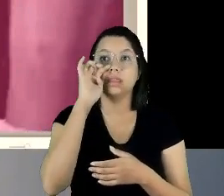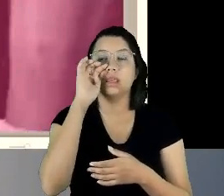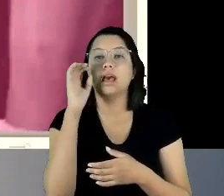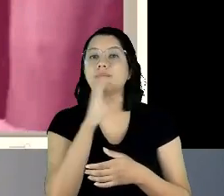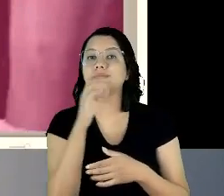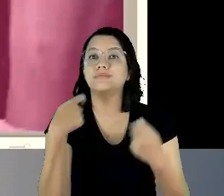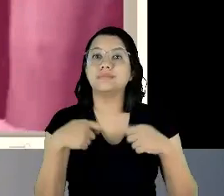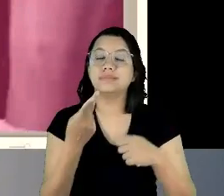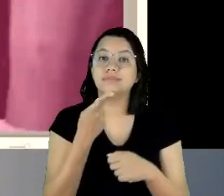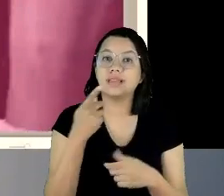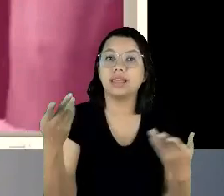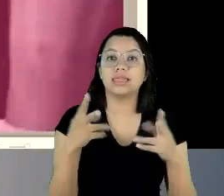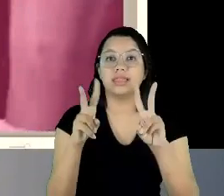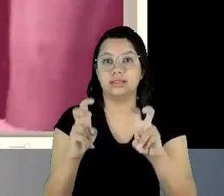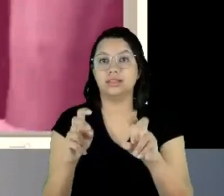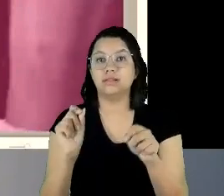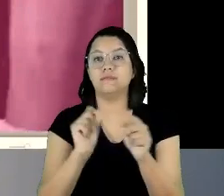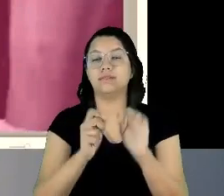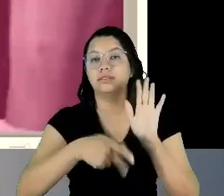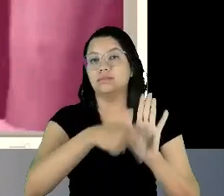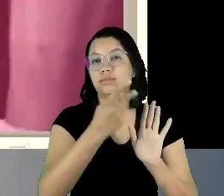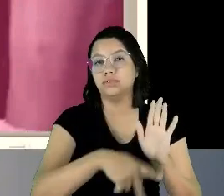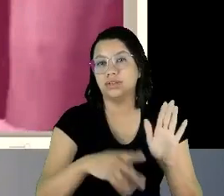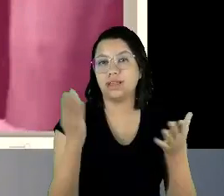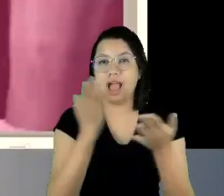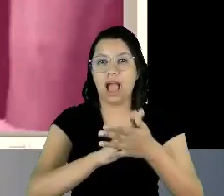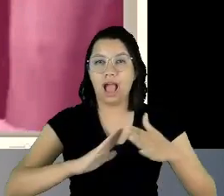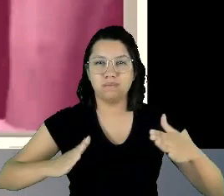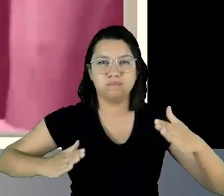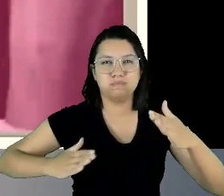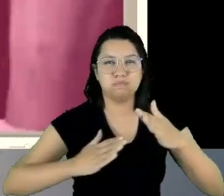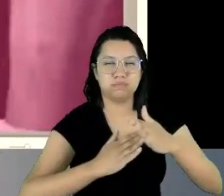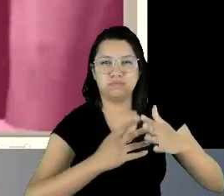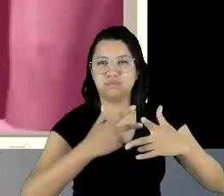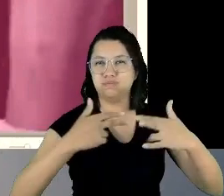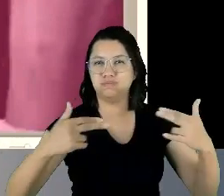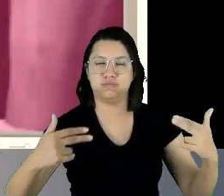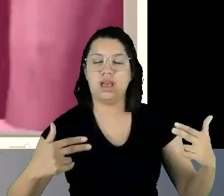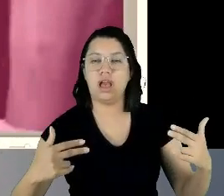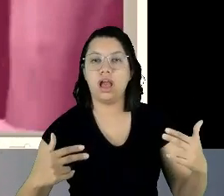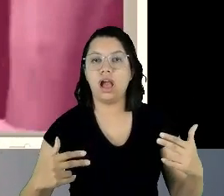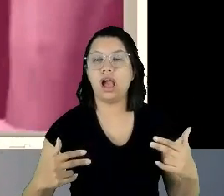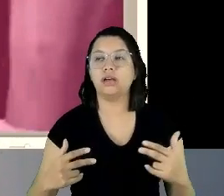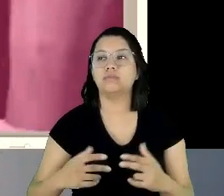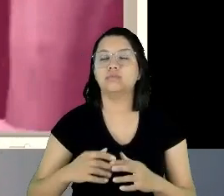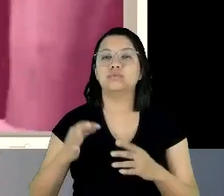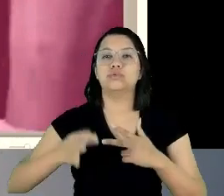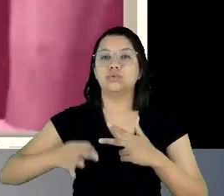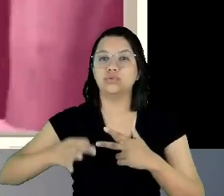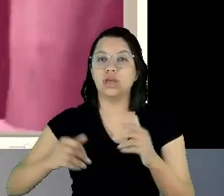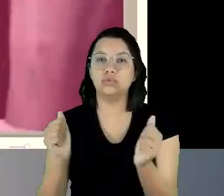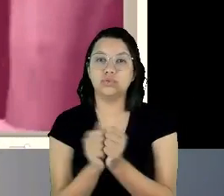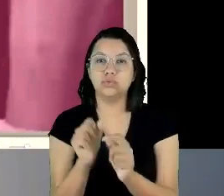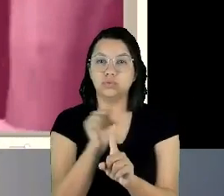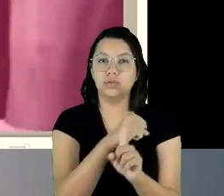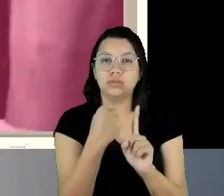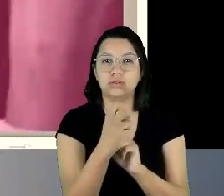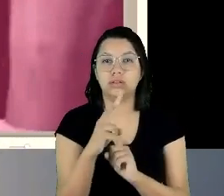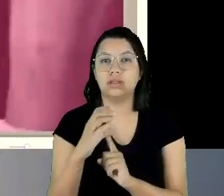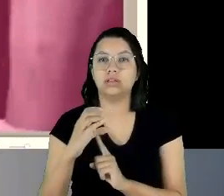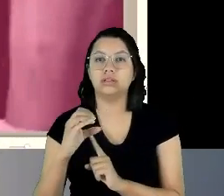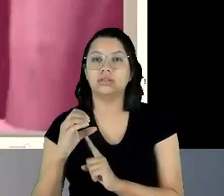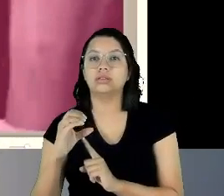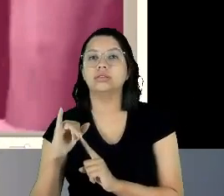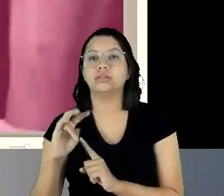desse tema e fazer um projeto que rompe muitas barreiras. Ter o judiciário junto com a sociedade civil é